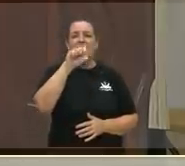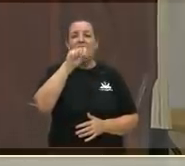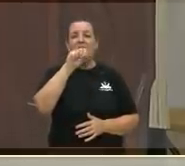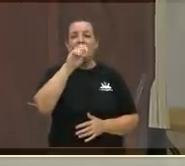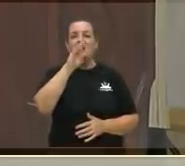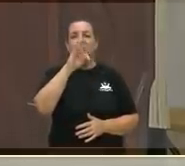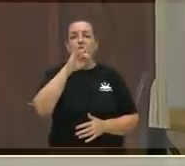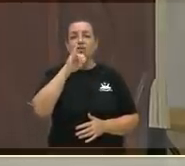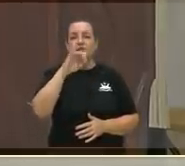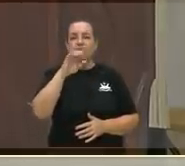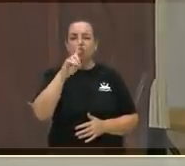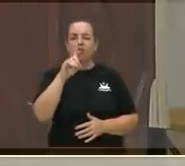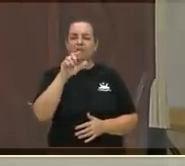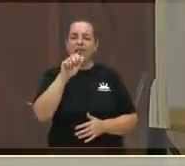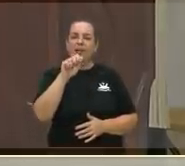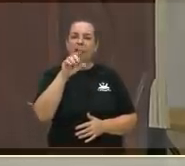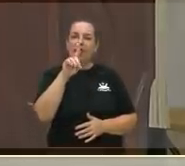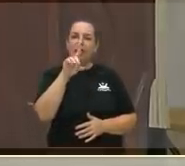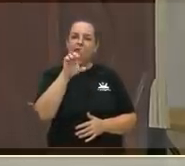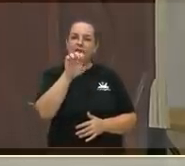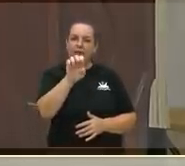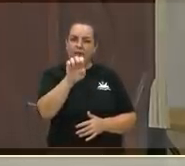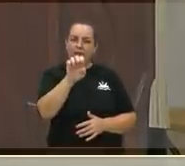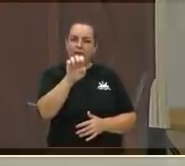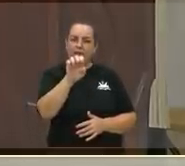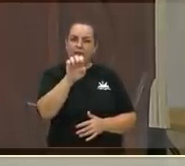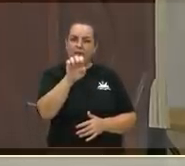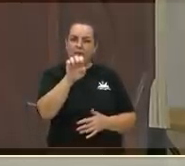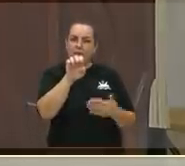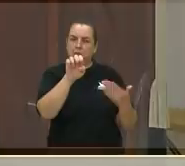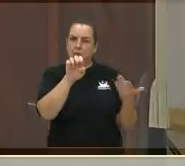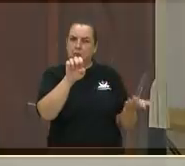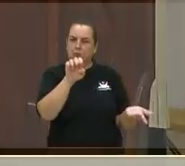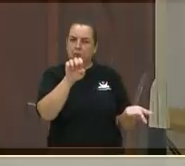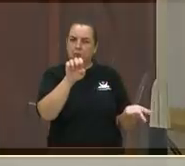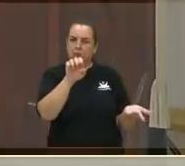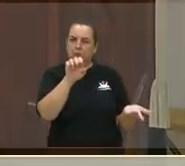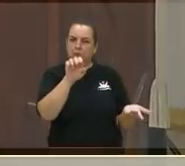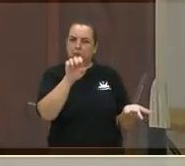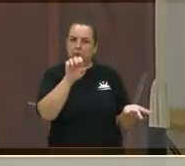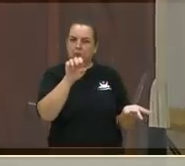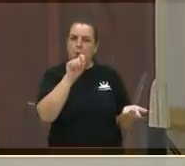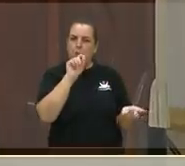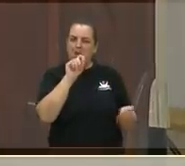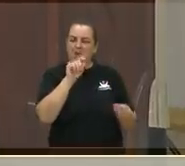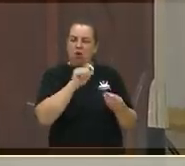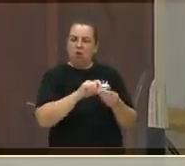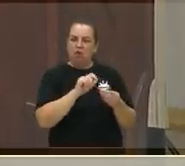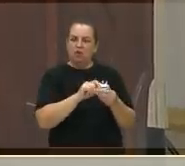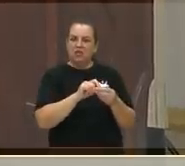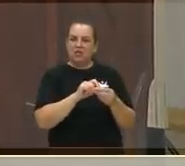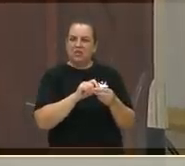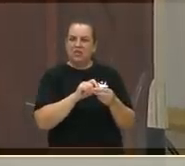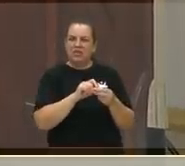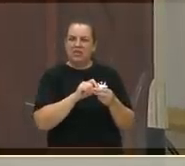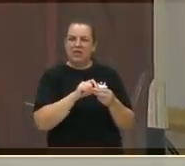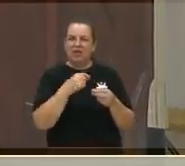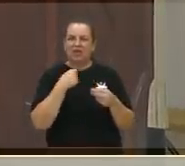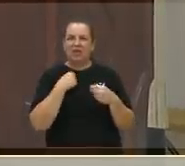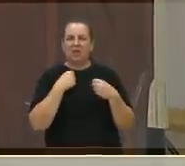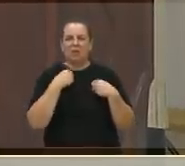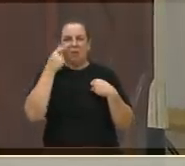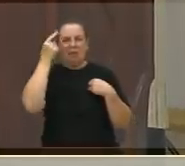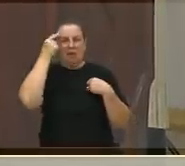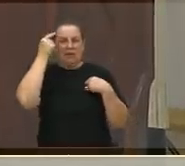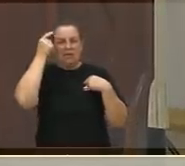pratiquei artuzinho furos fantasiei m ele deixei